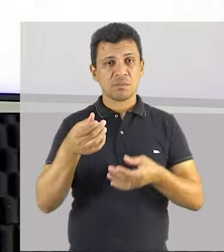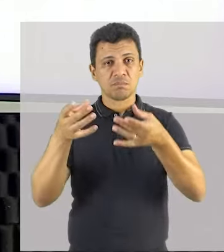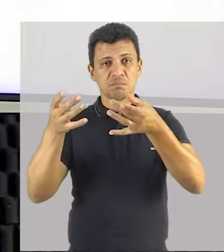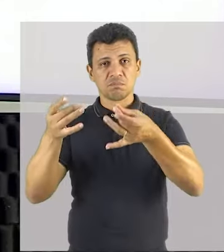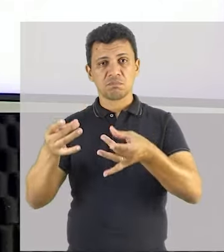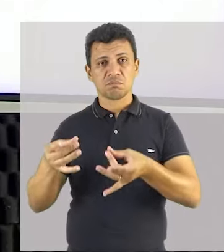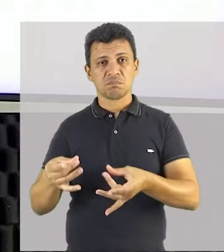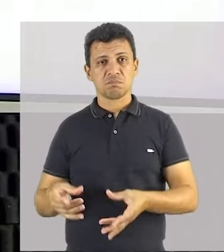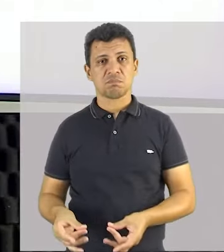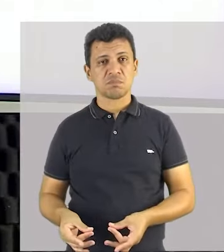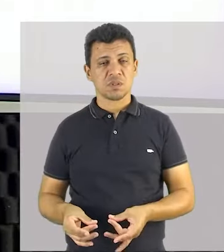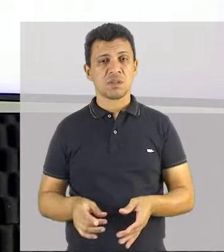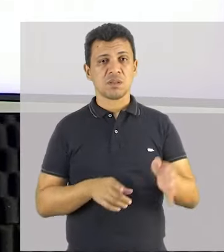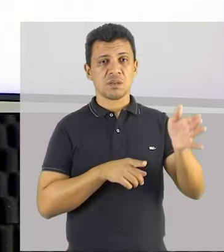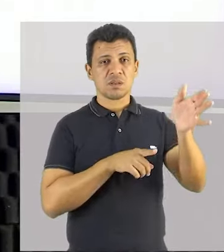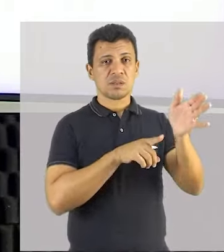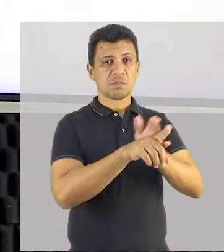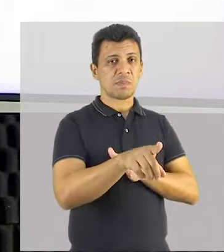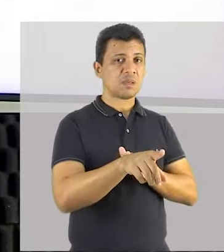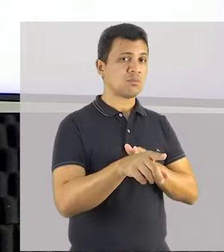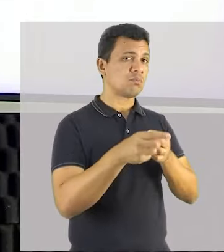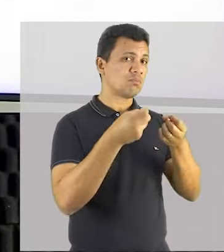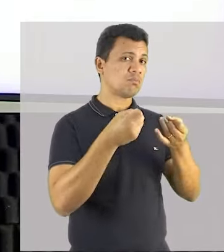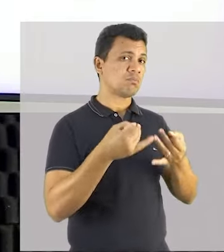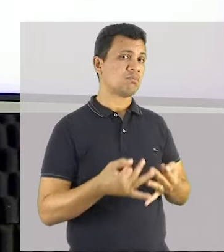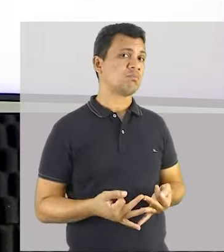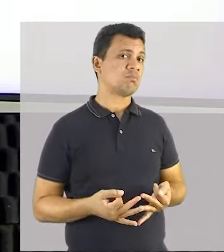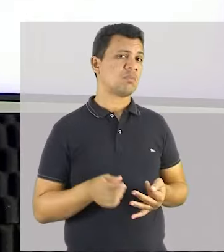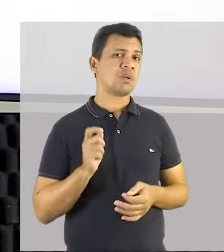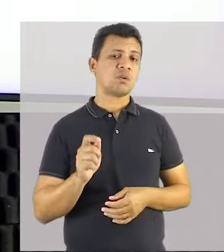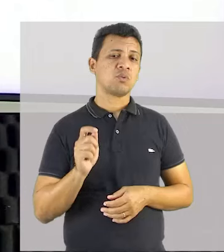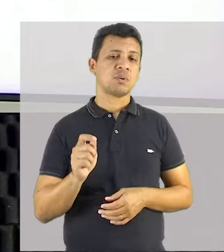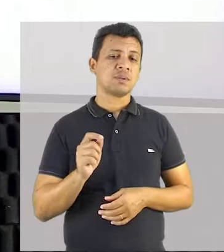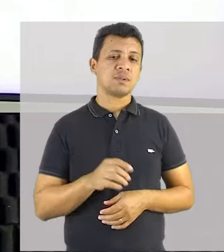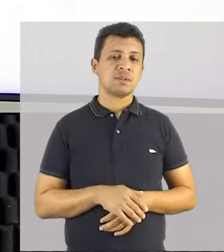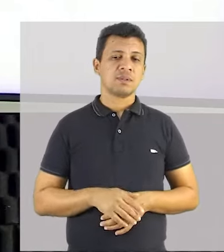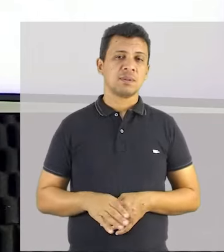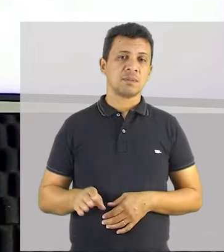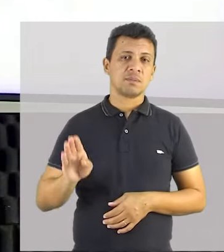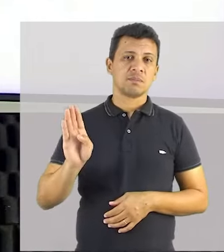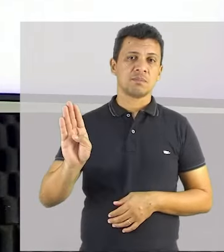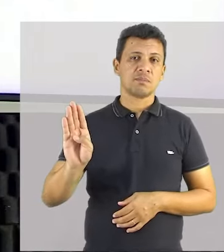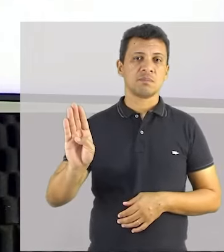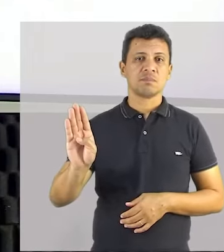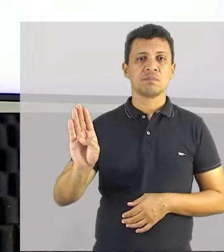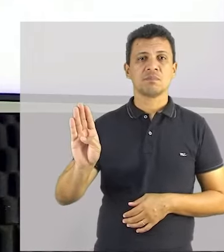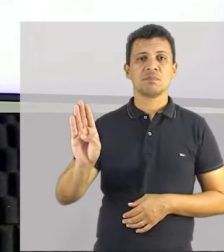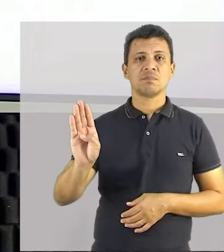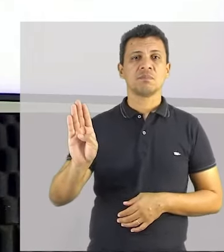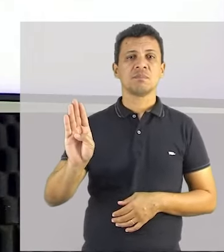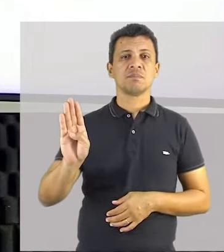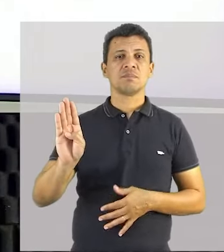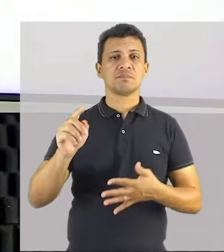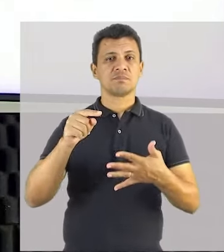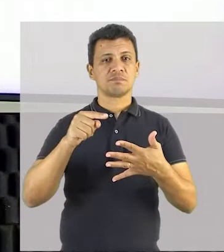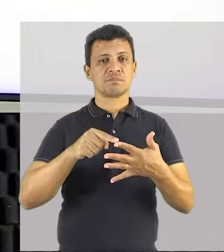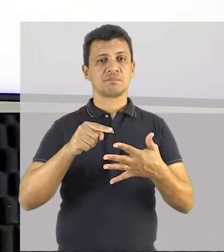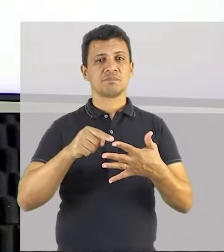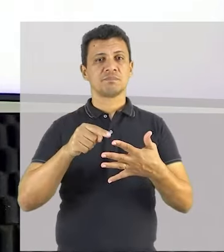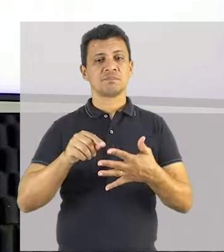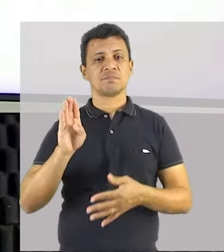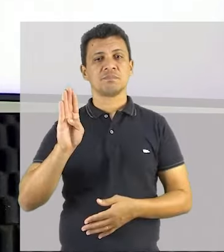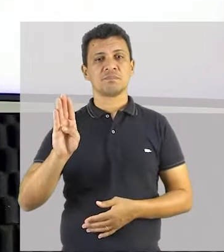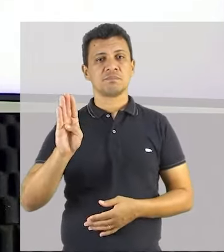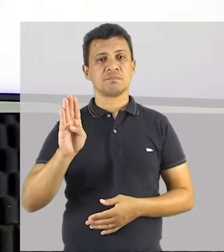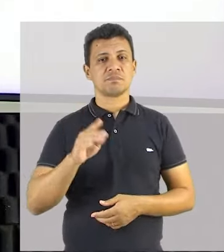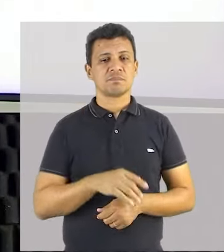descreveu aquilo que a questão trouxe foi o gráfico da letra B por